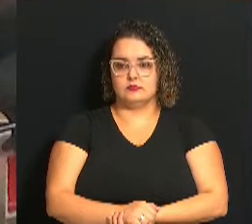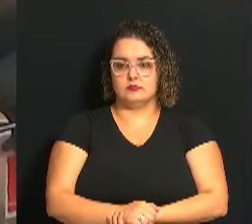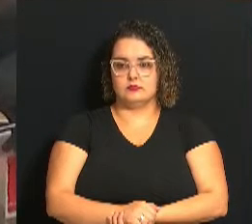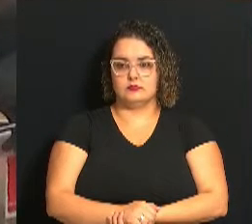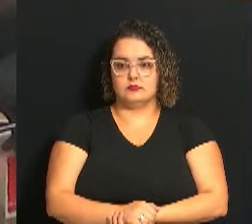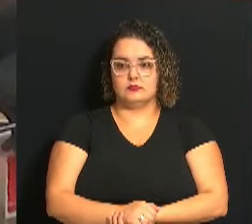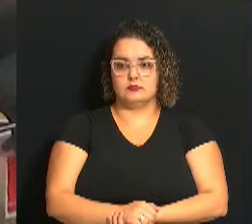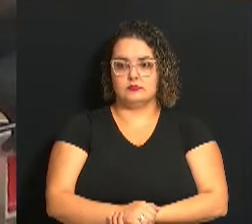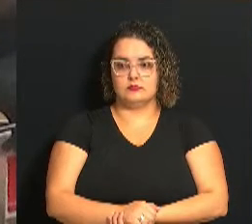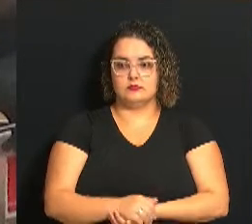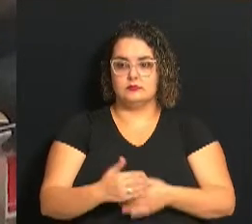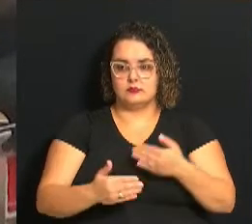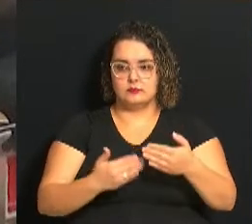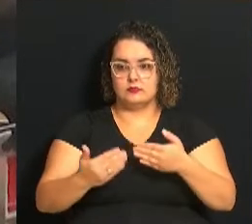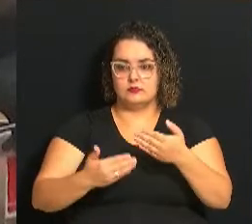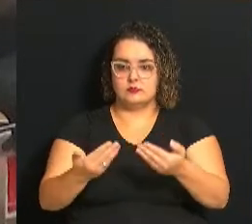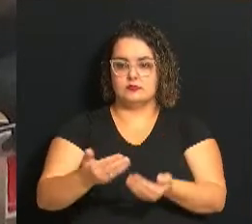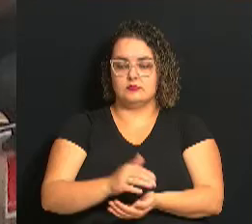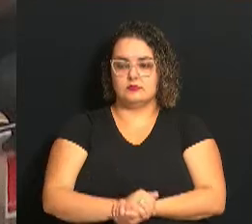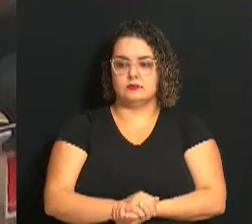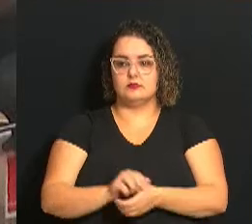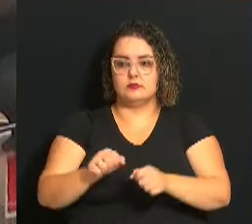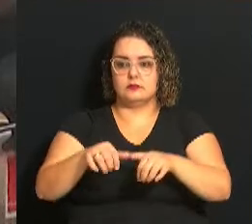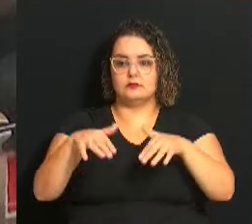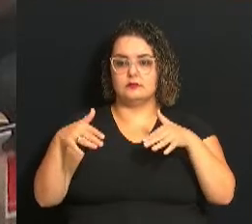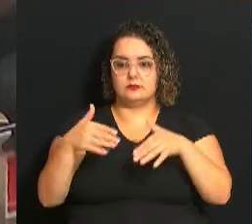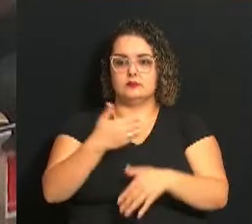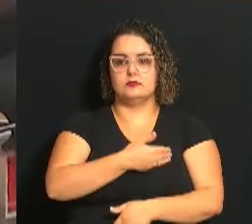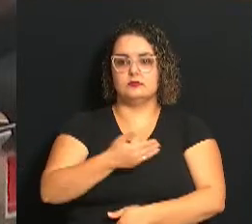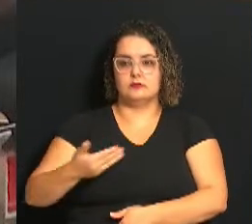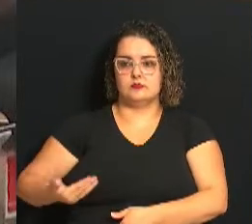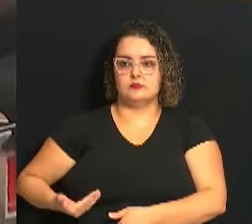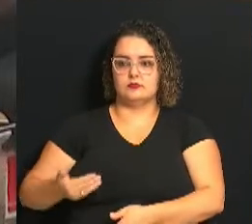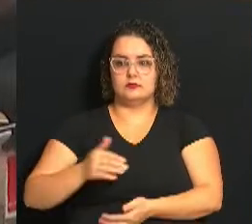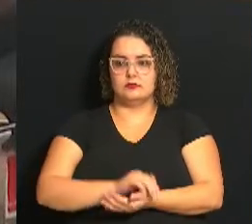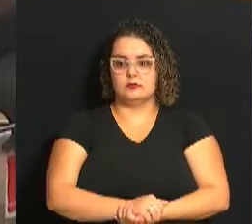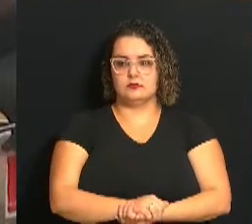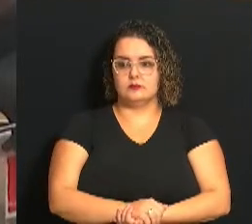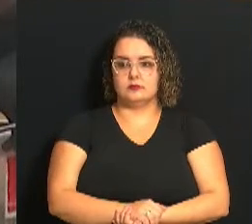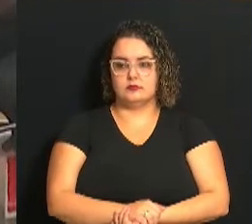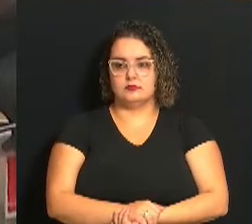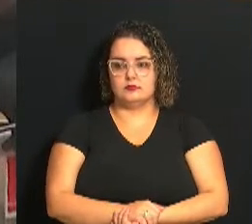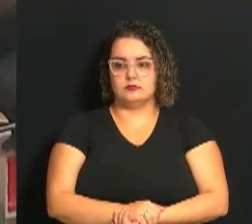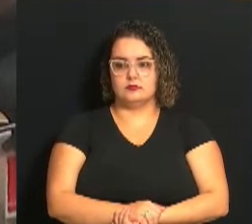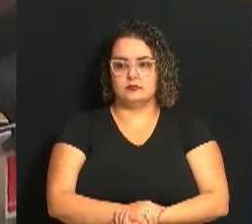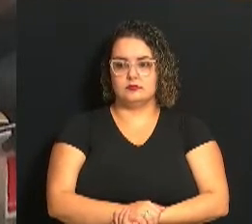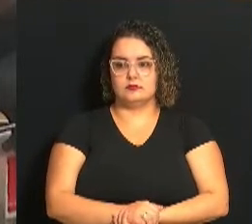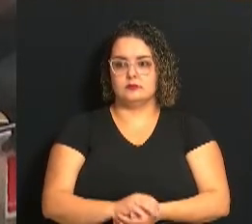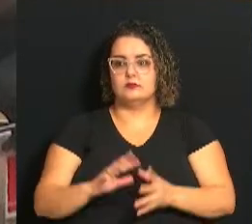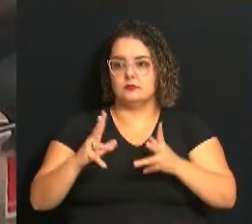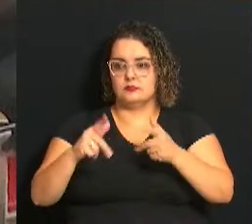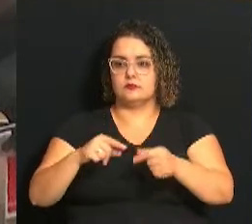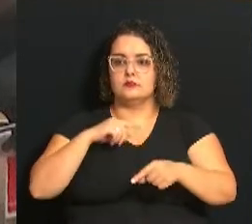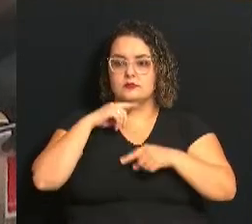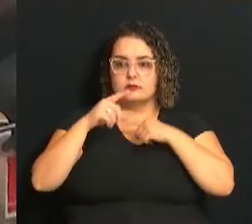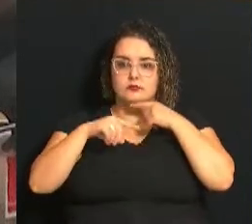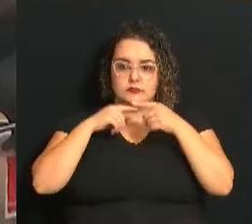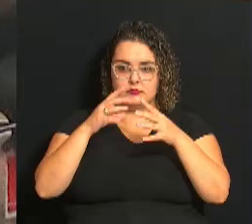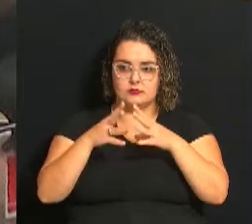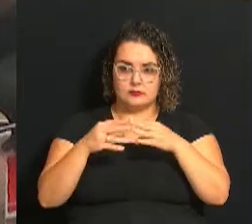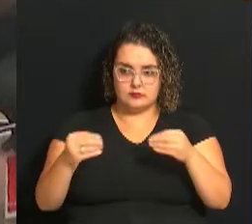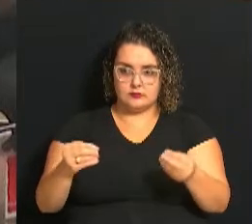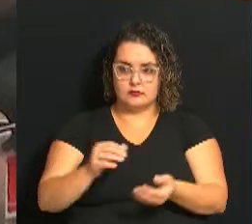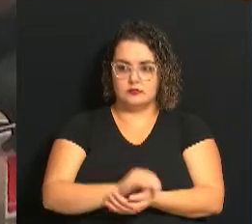de tramitação aqui da audiência pública, eu acredito que foi sanada as dúvidas, os questionamentos,